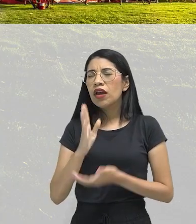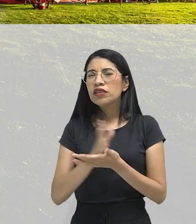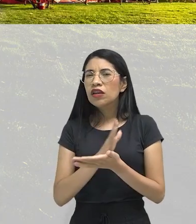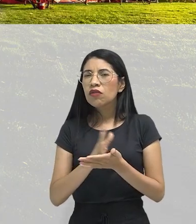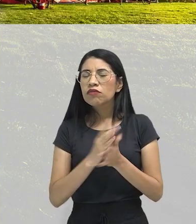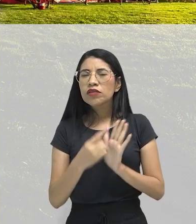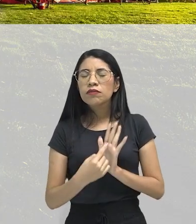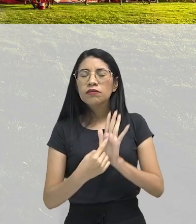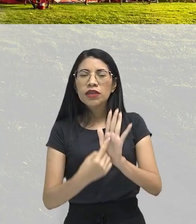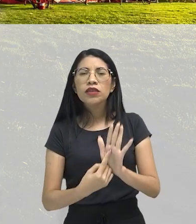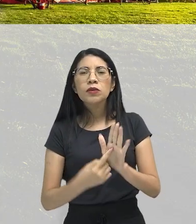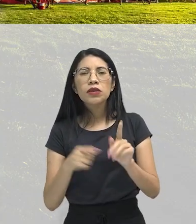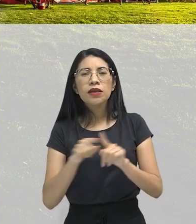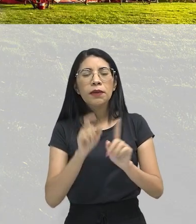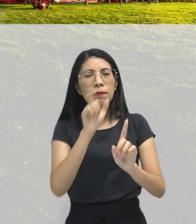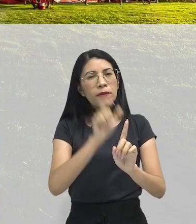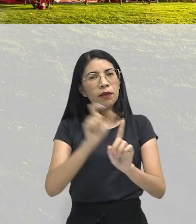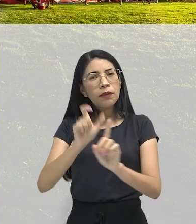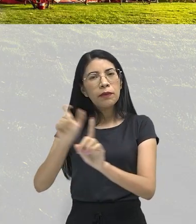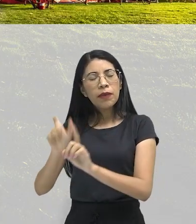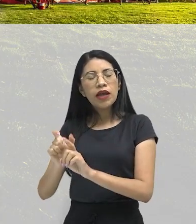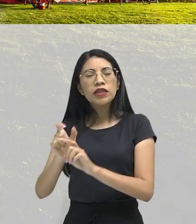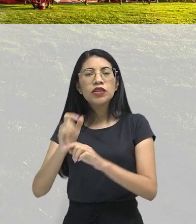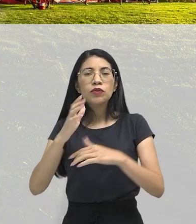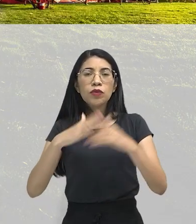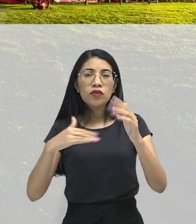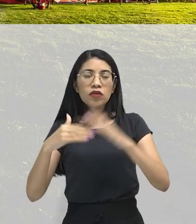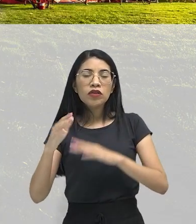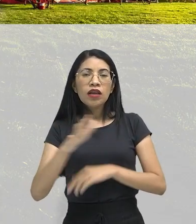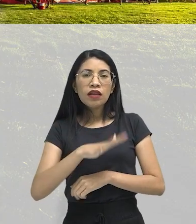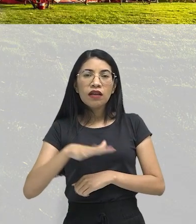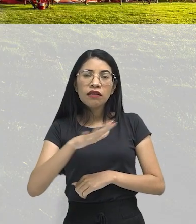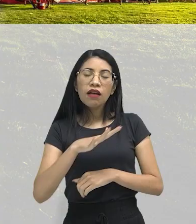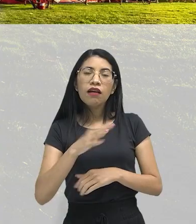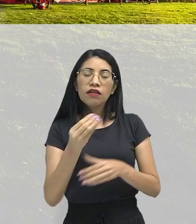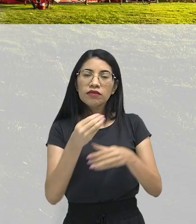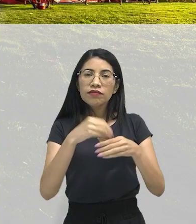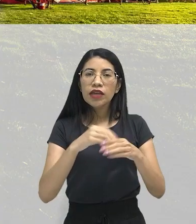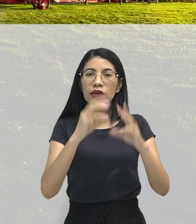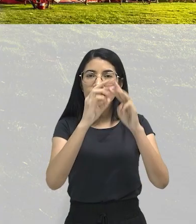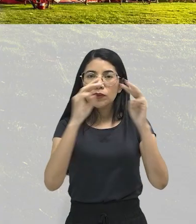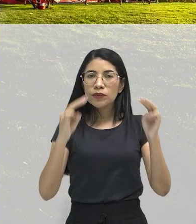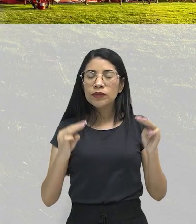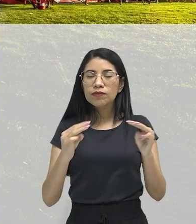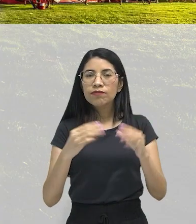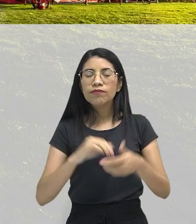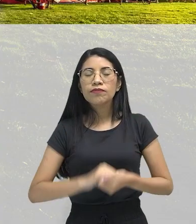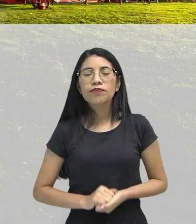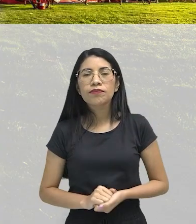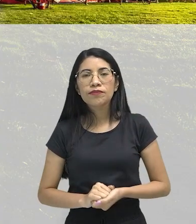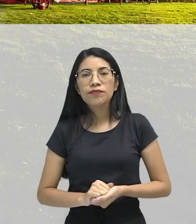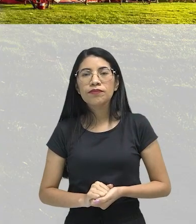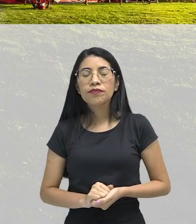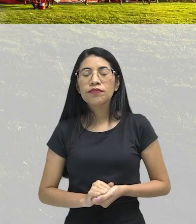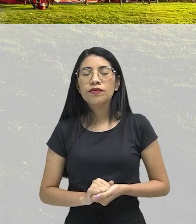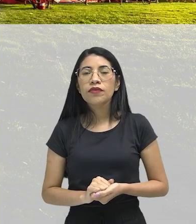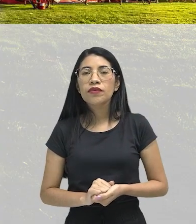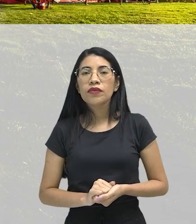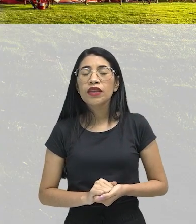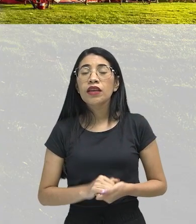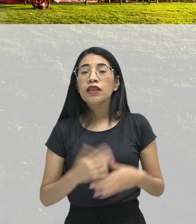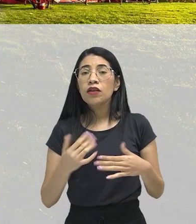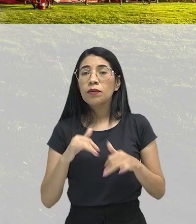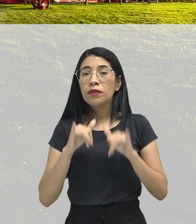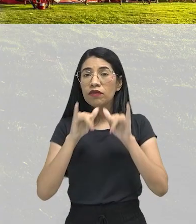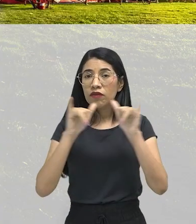das apresentações e personagens que trabalham nesse ambiente? E aí? Primeiro, eu